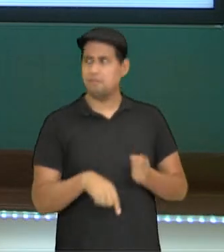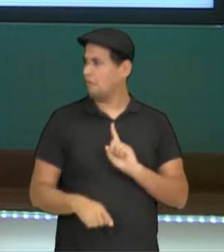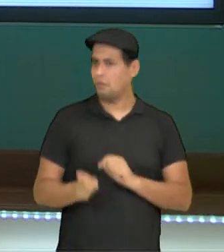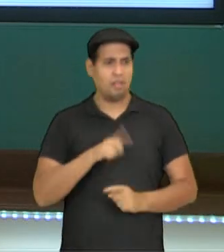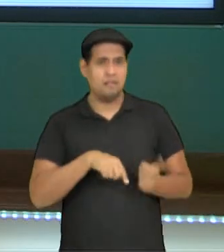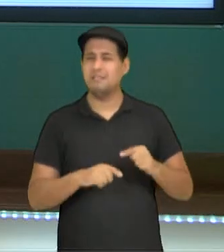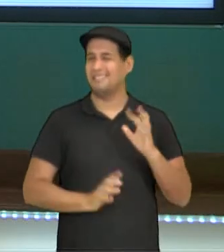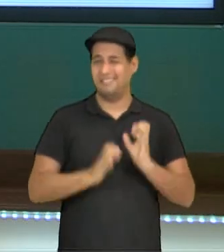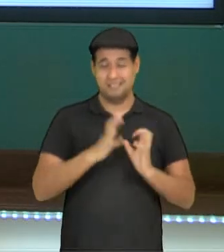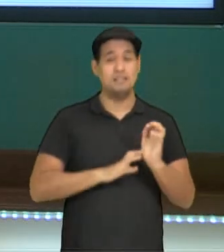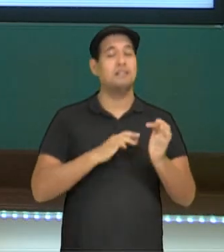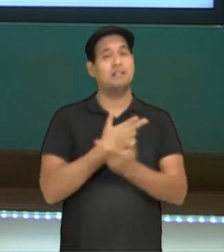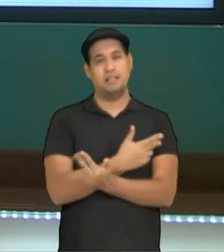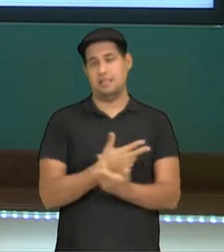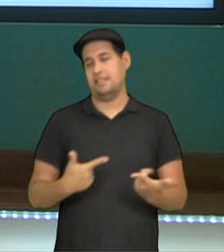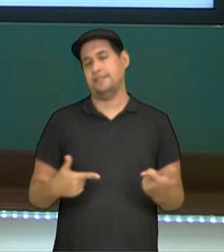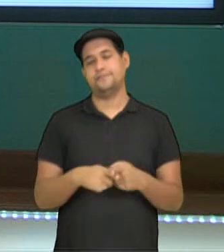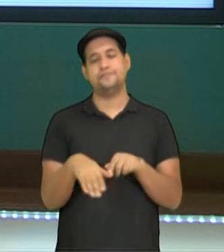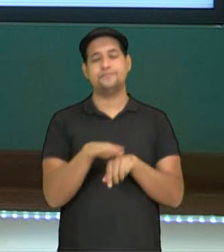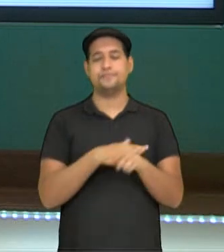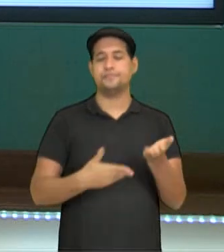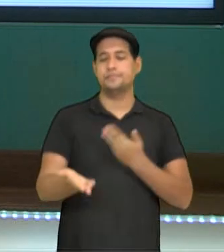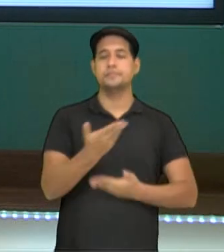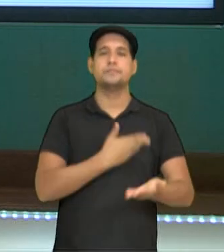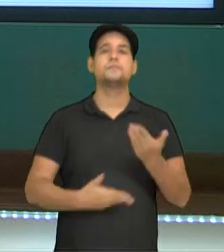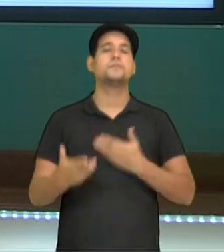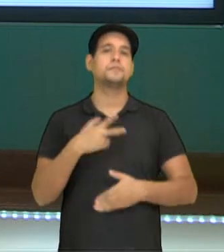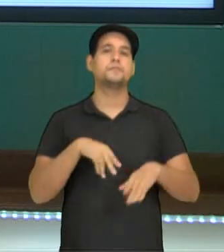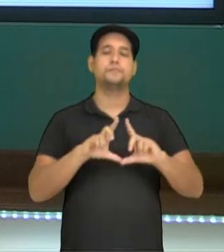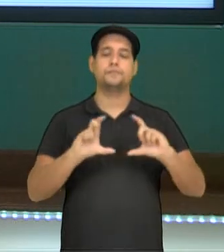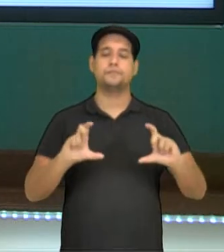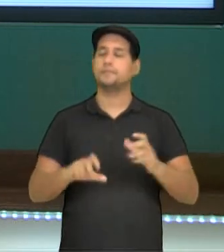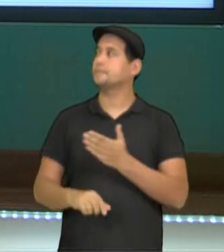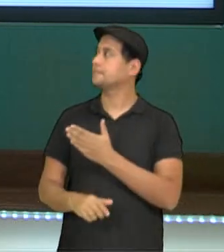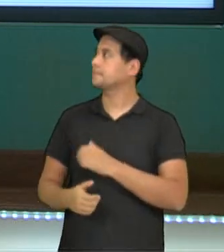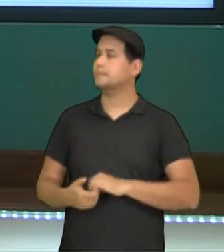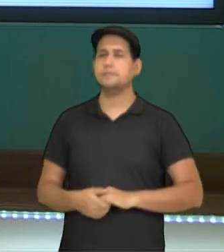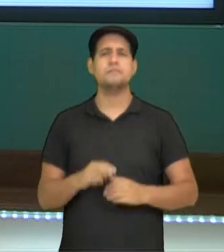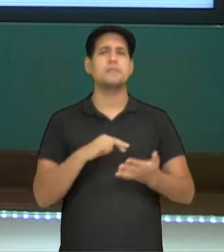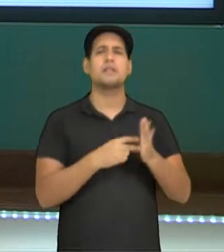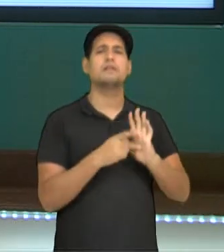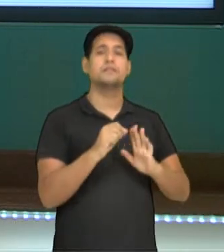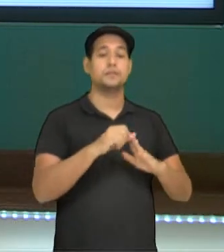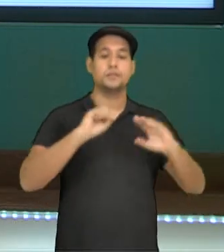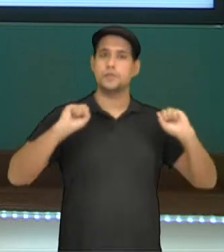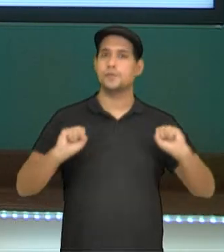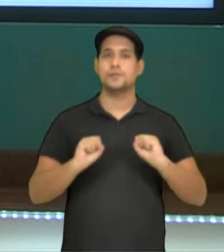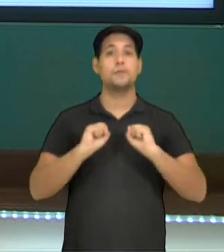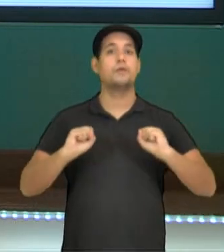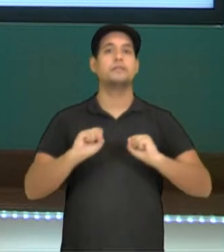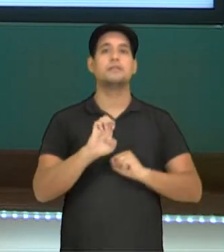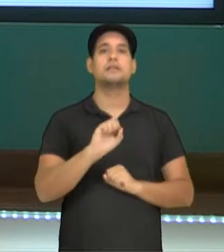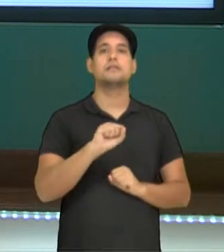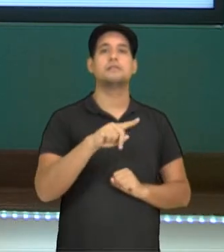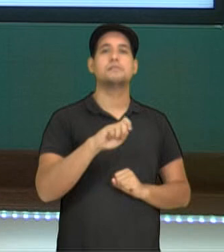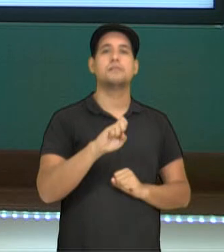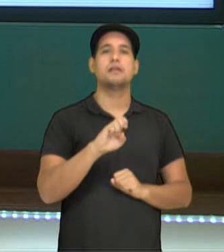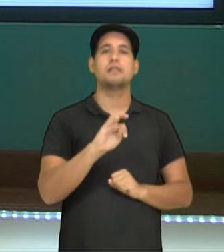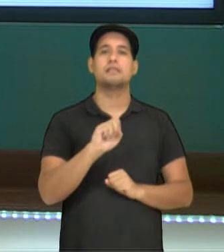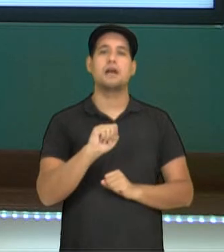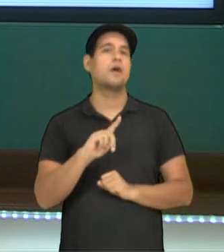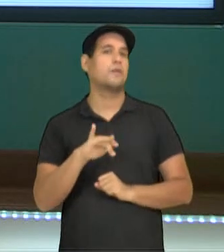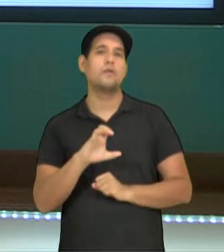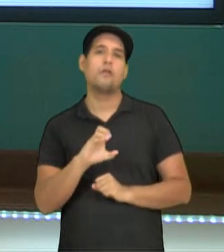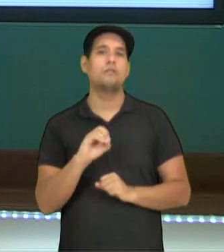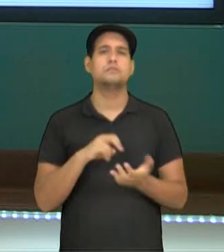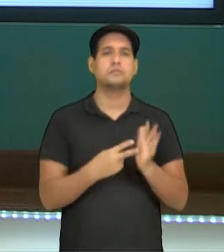né? Então, surgem várias discussões através dessa imagem. Isso quer dizer o quê? O esporte espetáculo. Se você conhece,